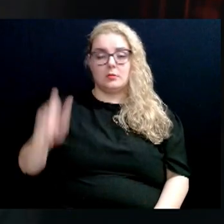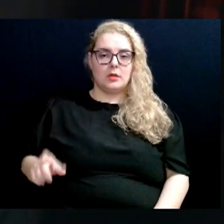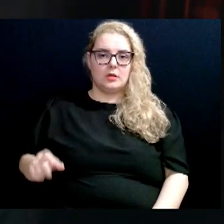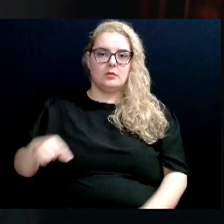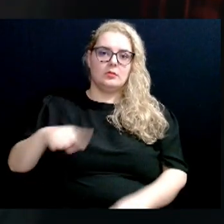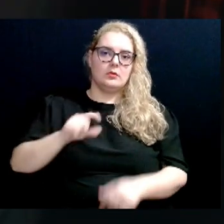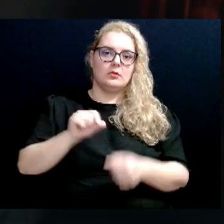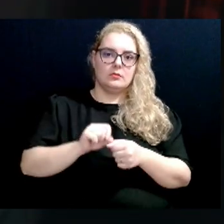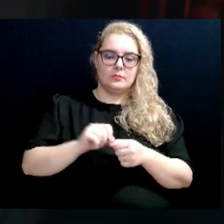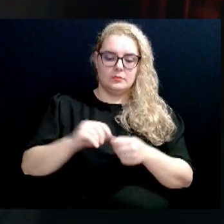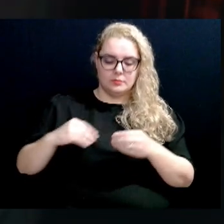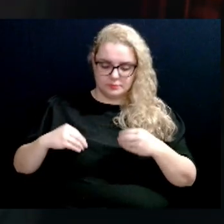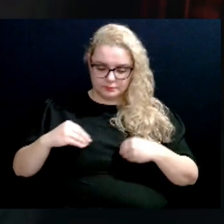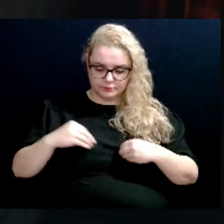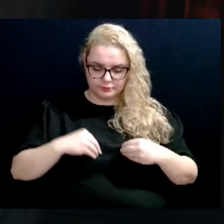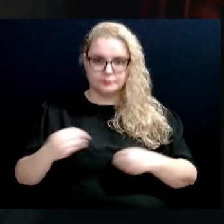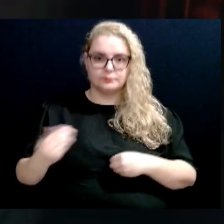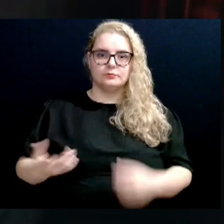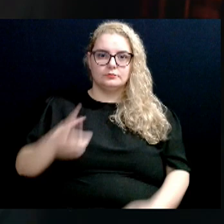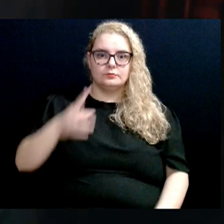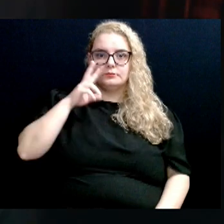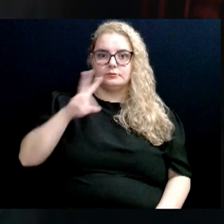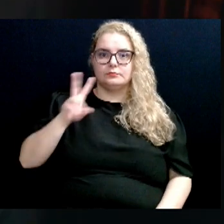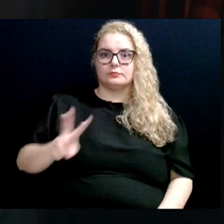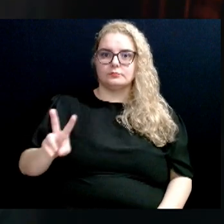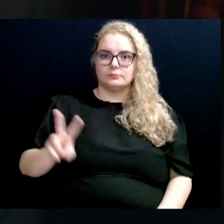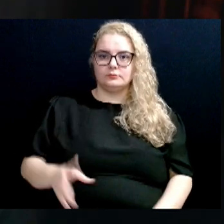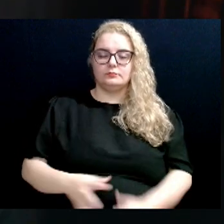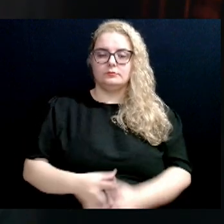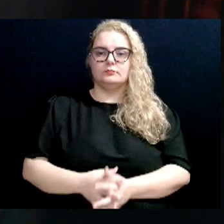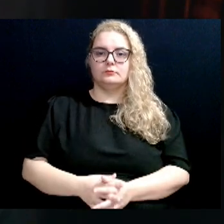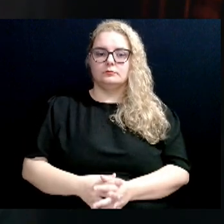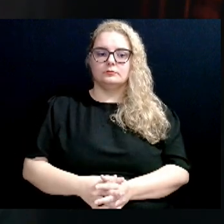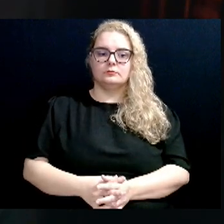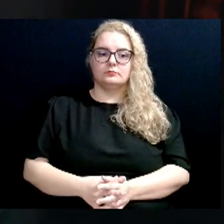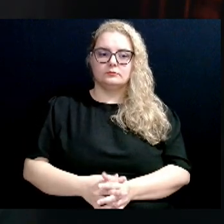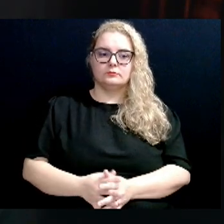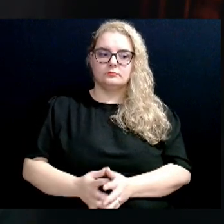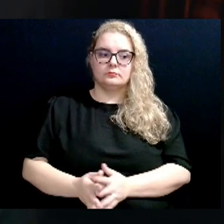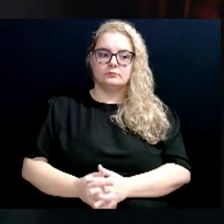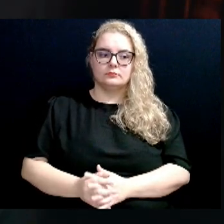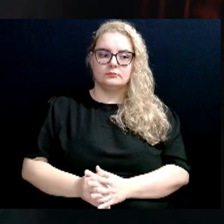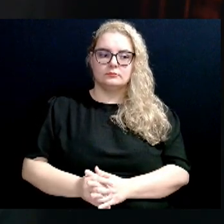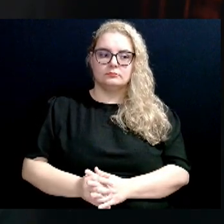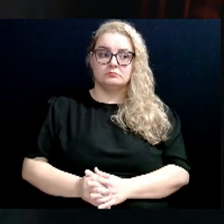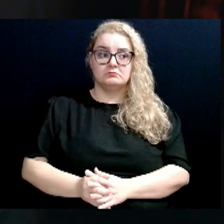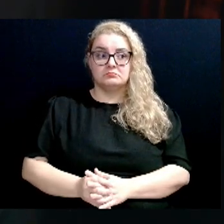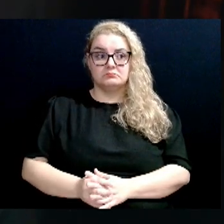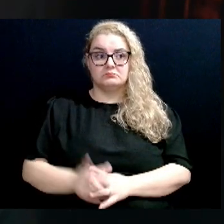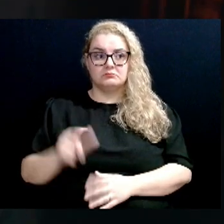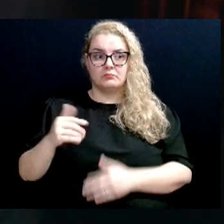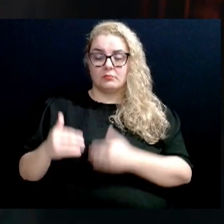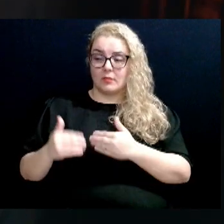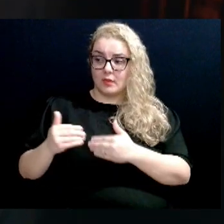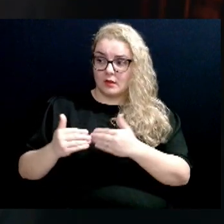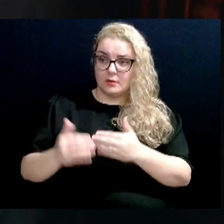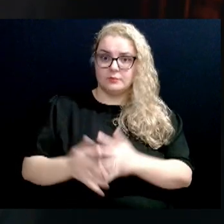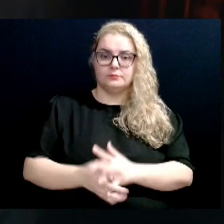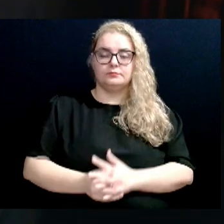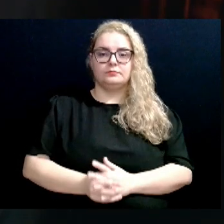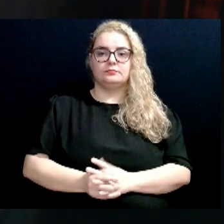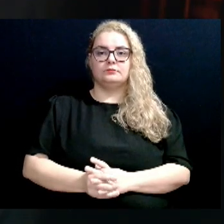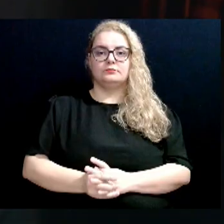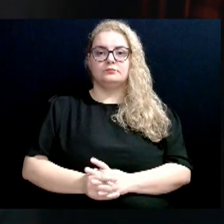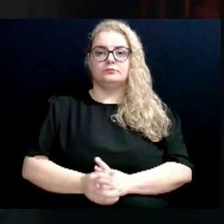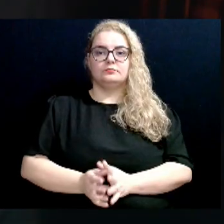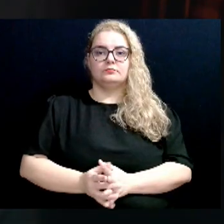exame, né, para ver as vitaminas. É um processo um pouco moroso? Como é